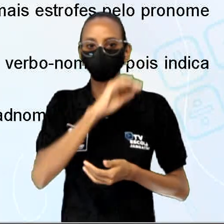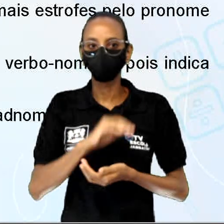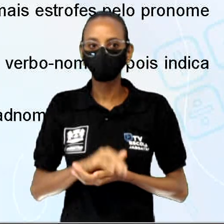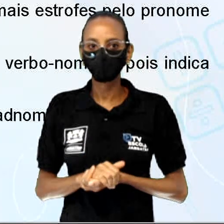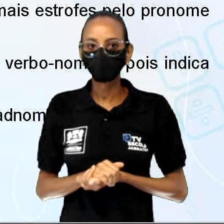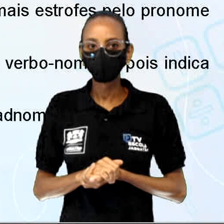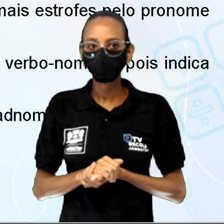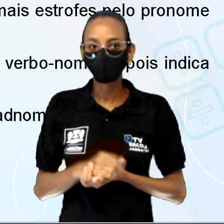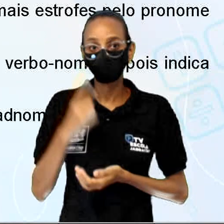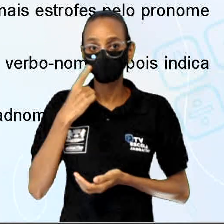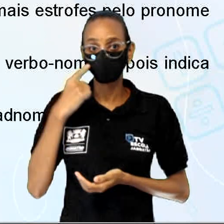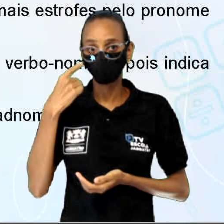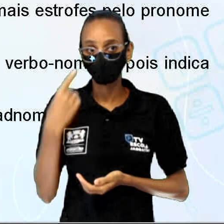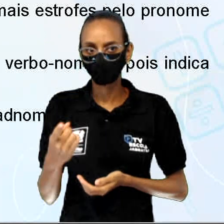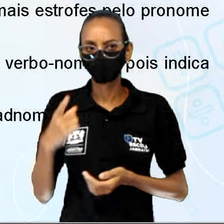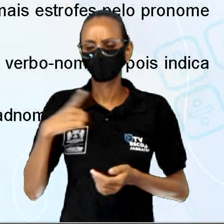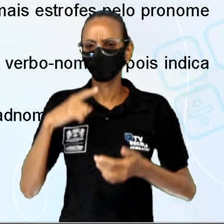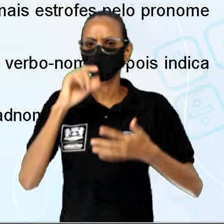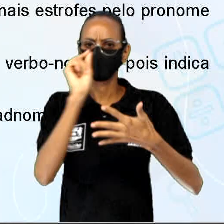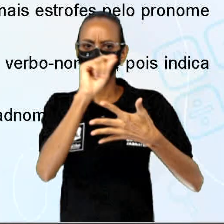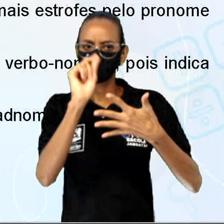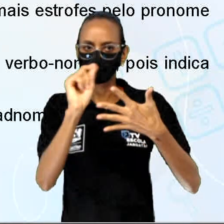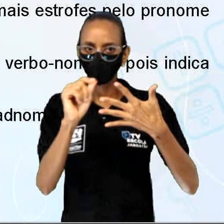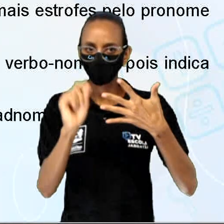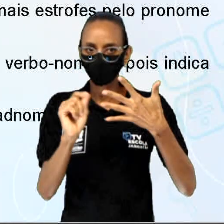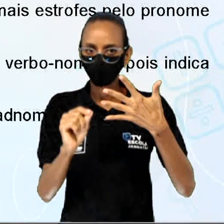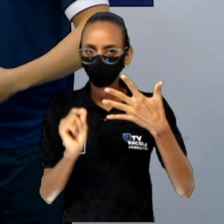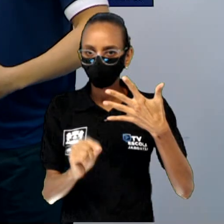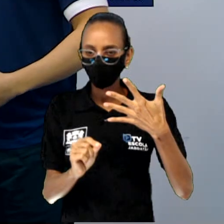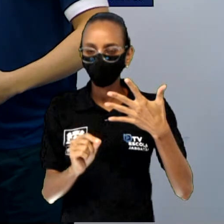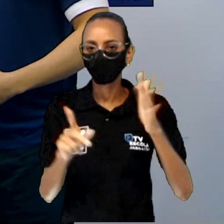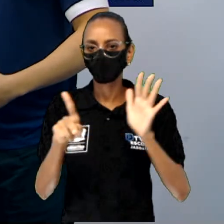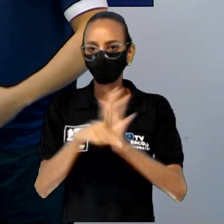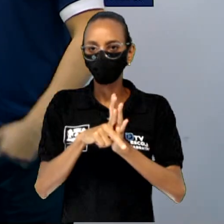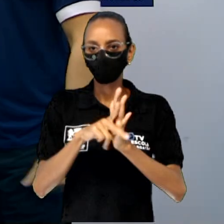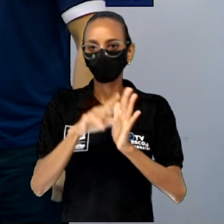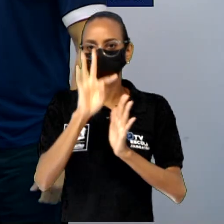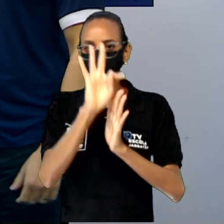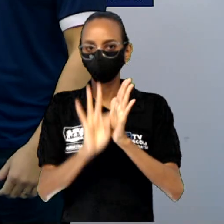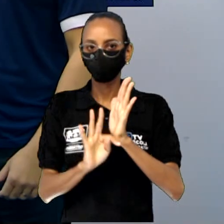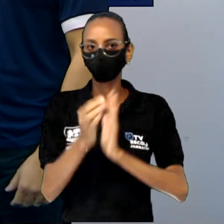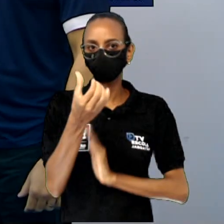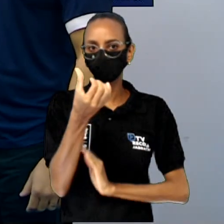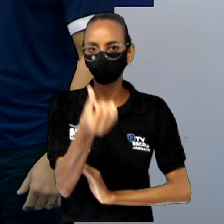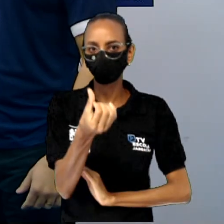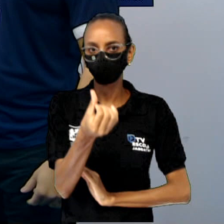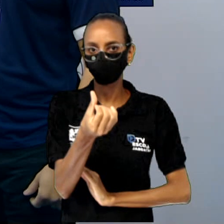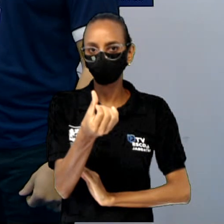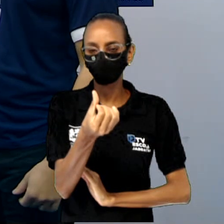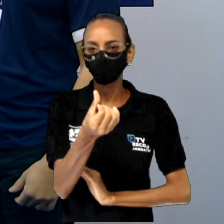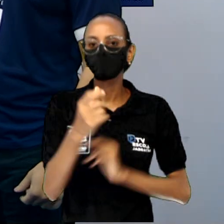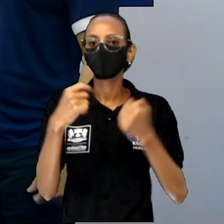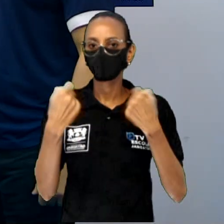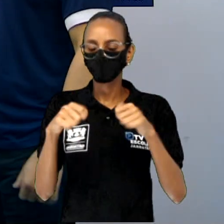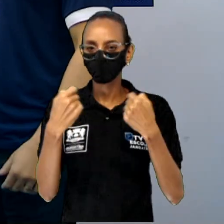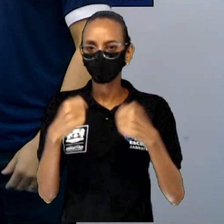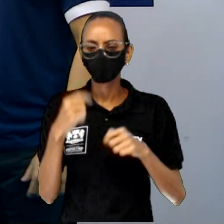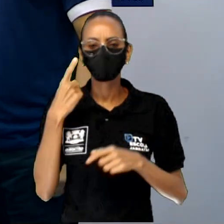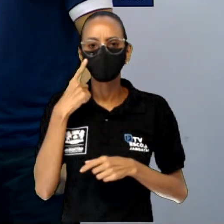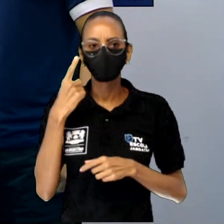texto 6, assinale a alternativa correta. Então, pessoal, estamos falando aí de uma questão que vai trabalhar com